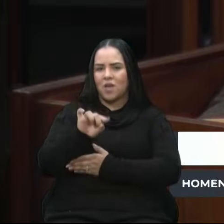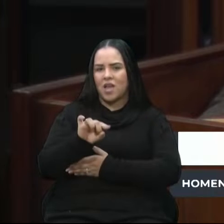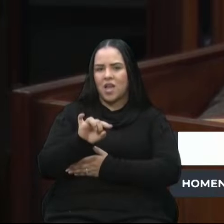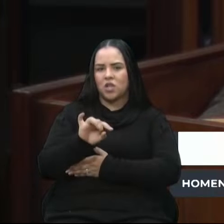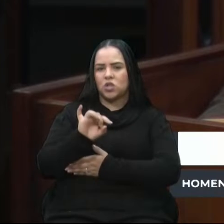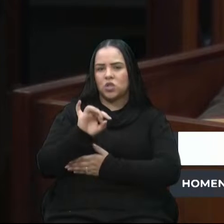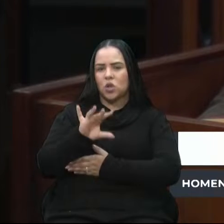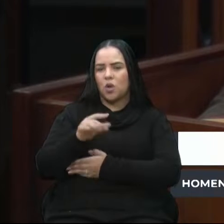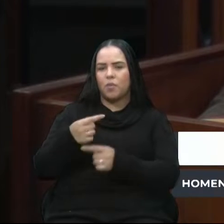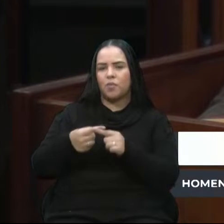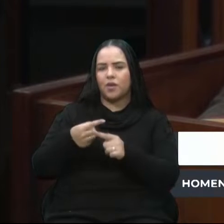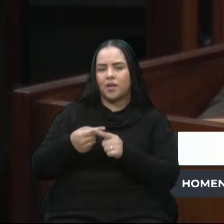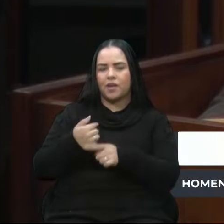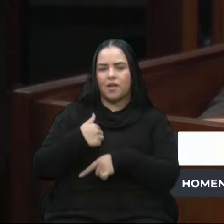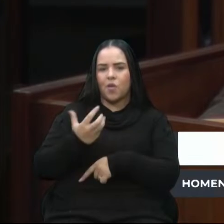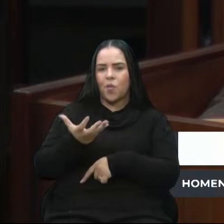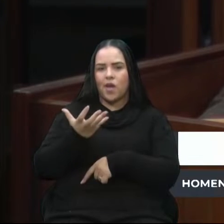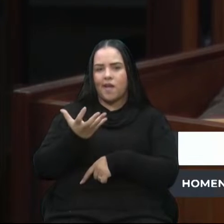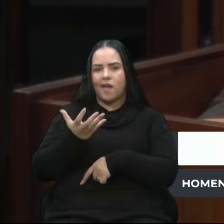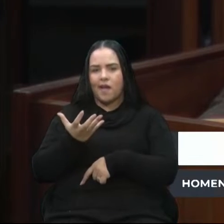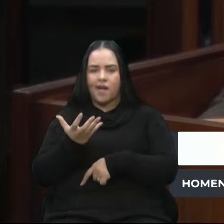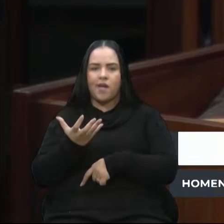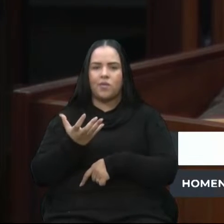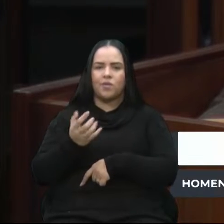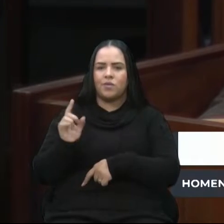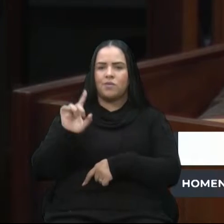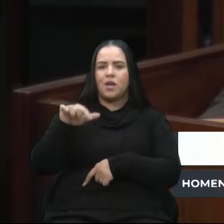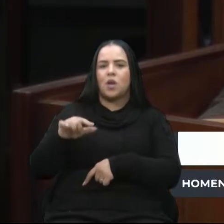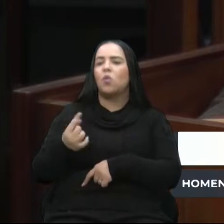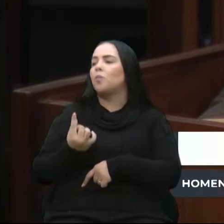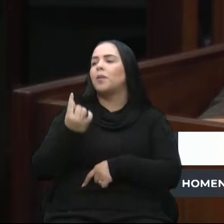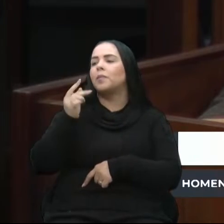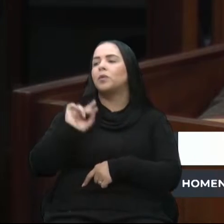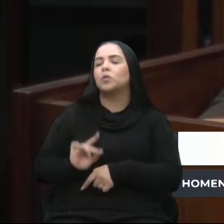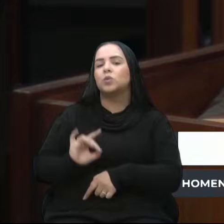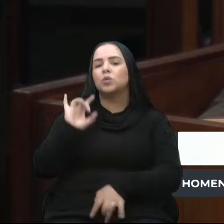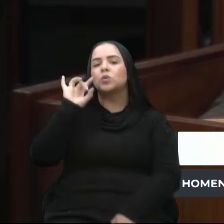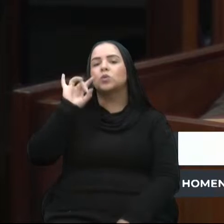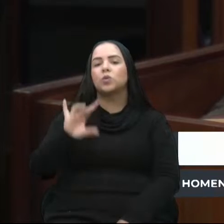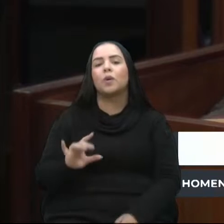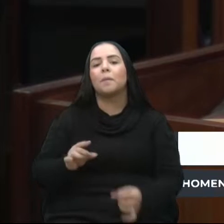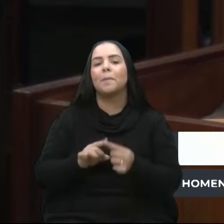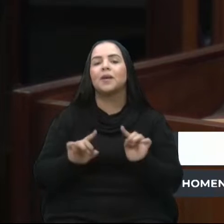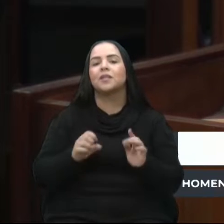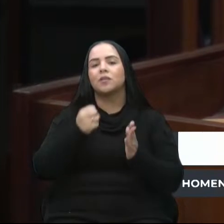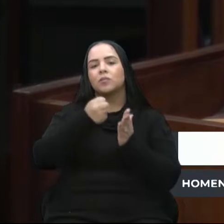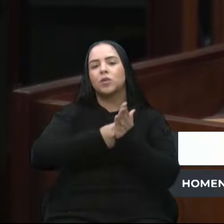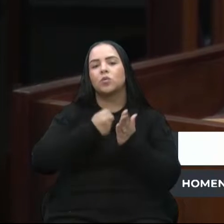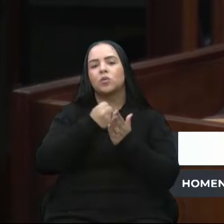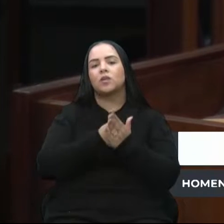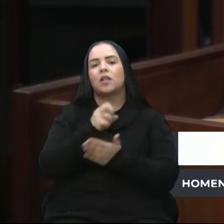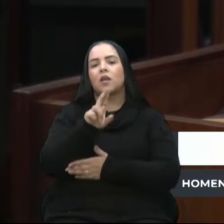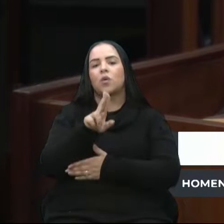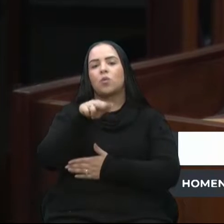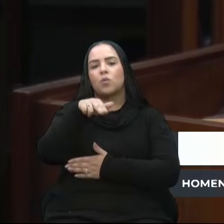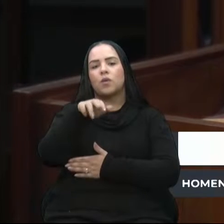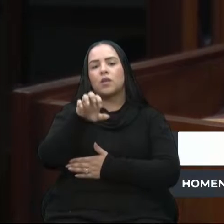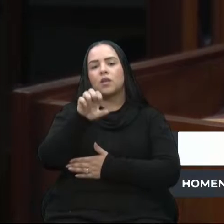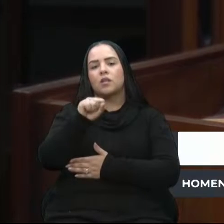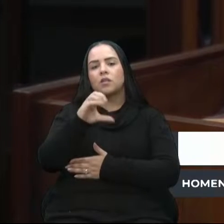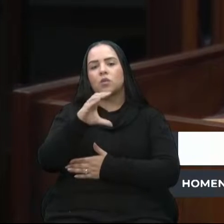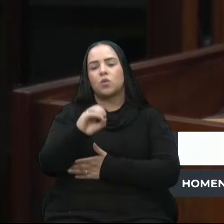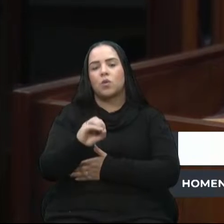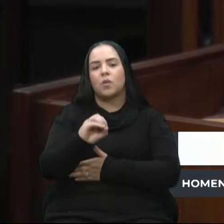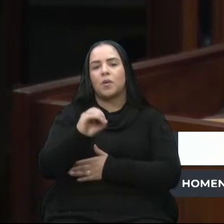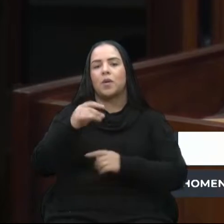alguma pessoa ou de alguém que vislumbrou isso. É uma luta da Unesco, principalmente